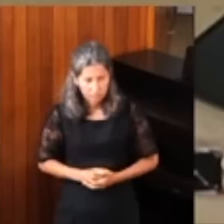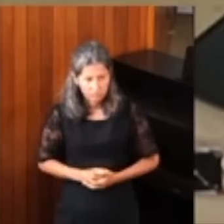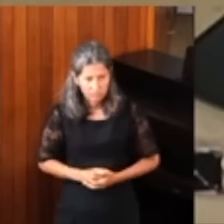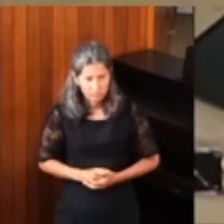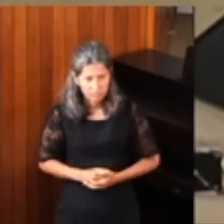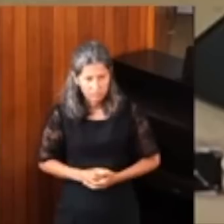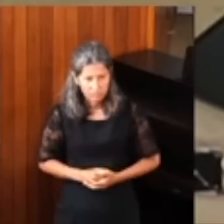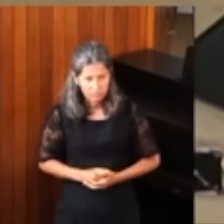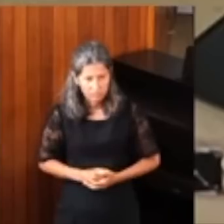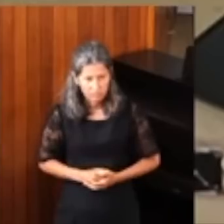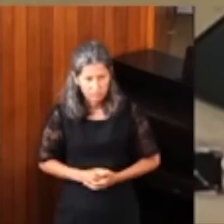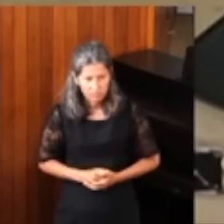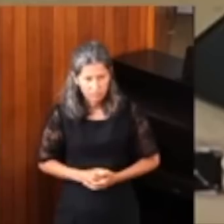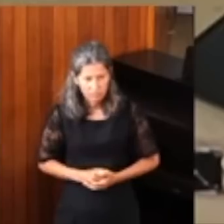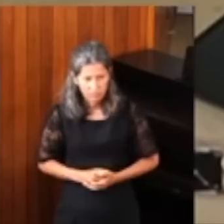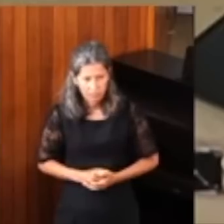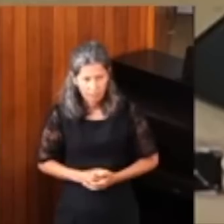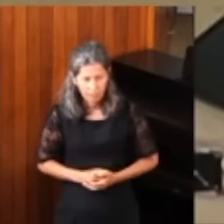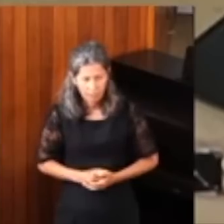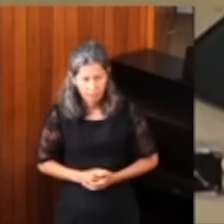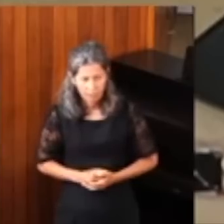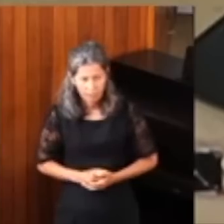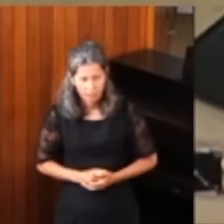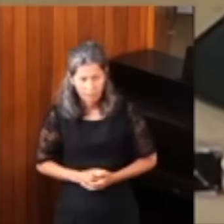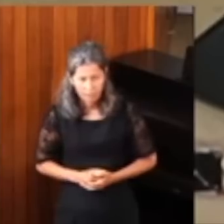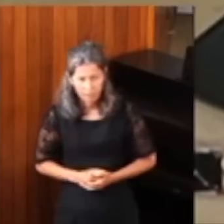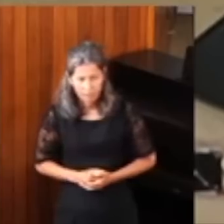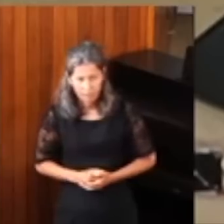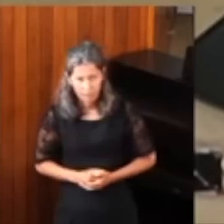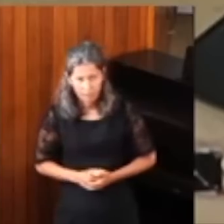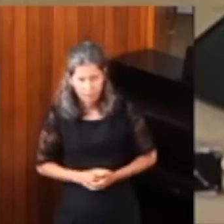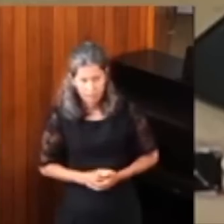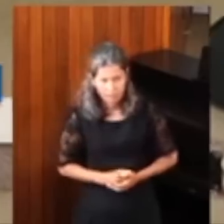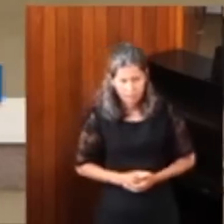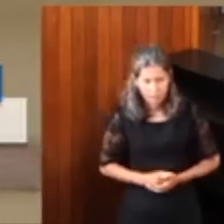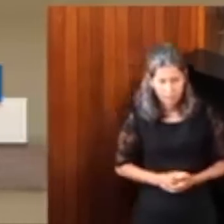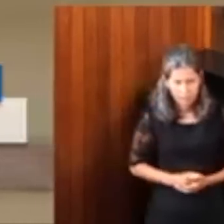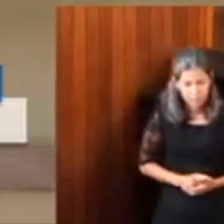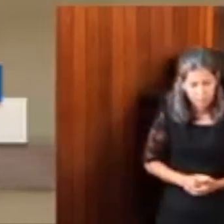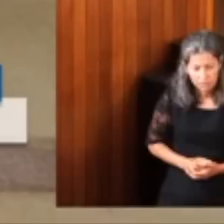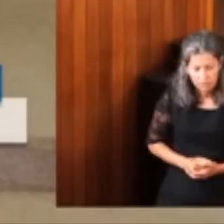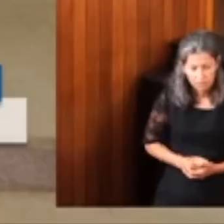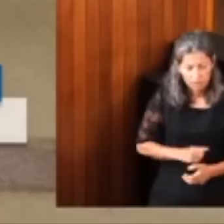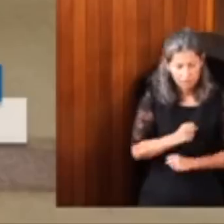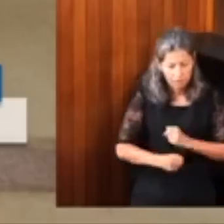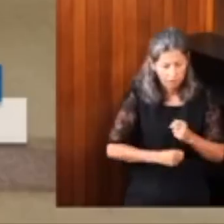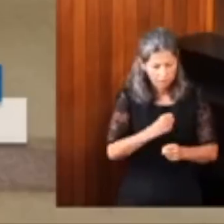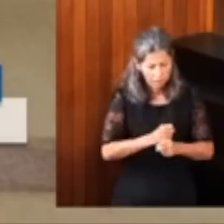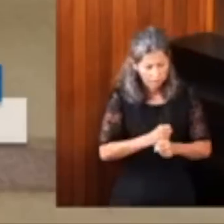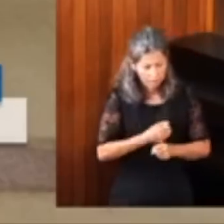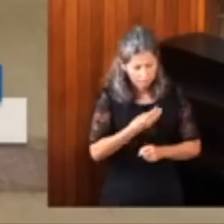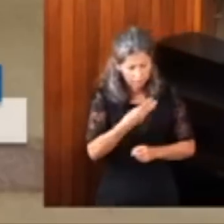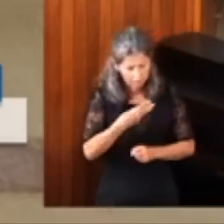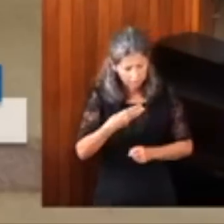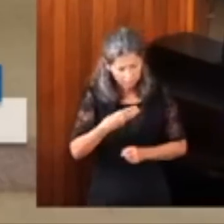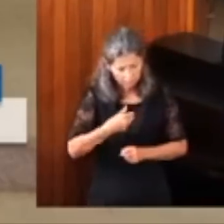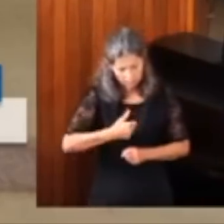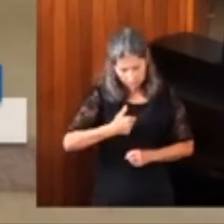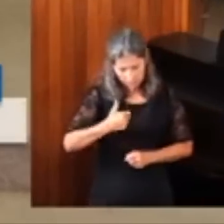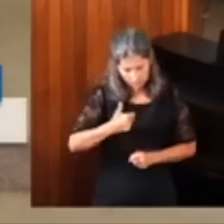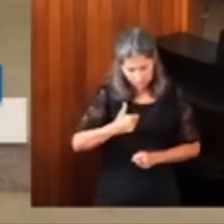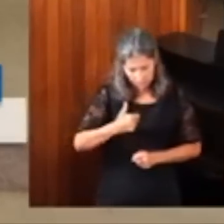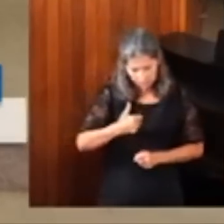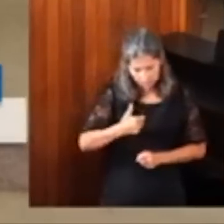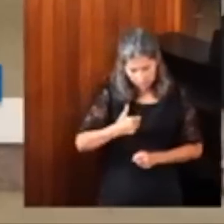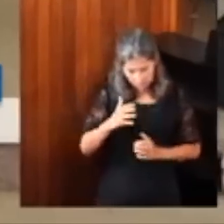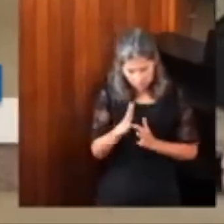tempo, para o século I. Ano 31, especificamente, Jesus morre na cruz do Calvário. Onde estavam os